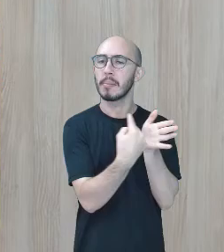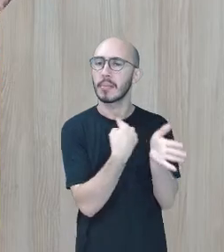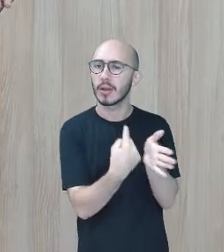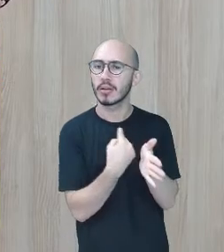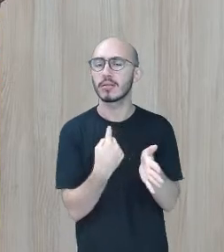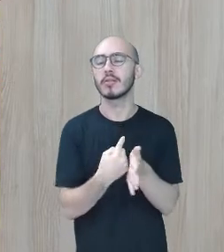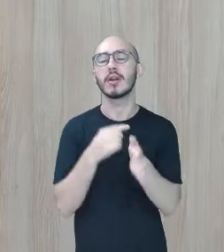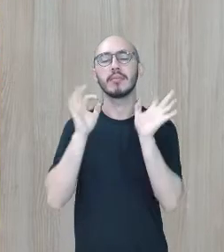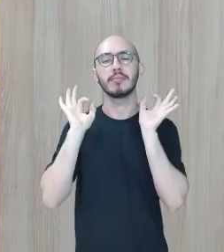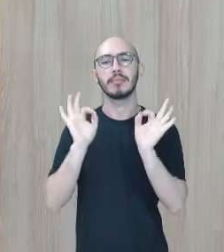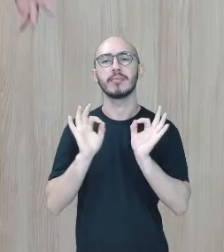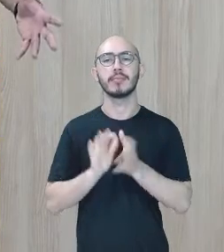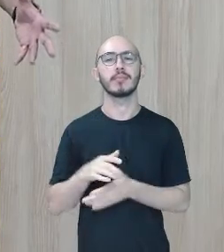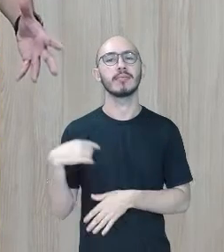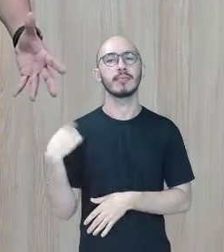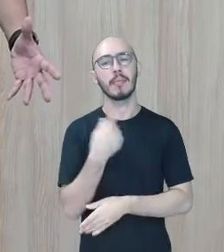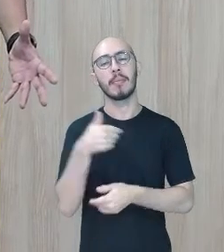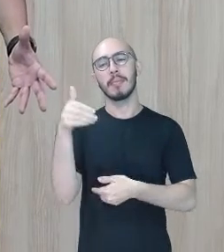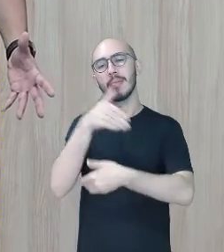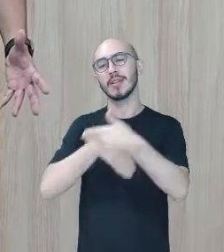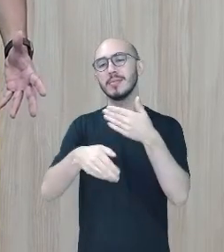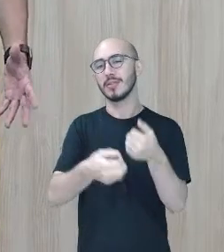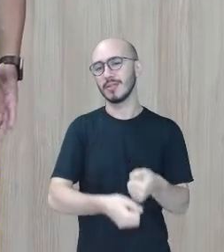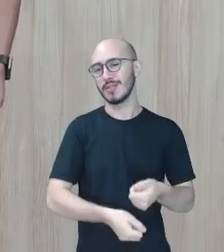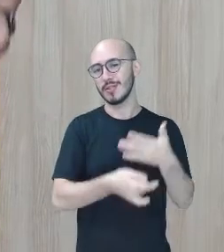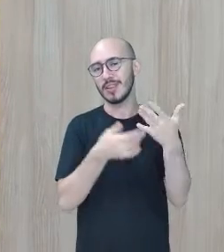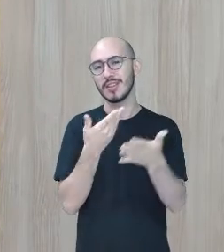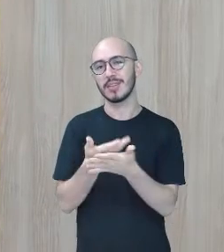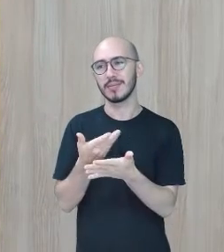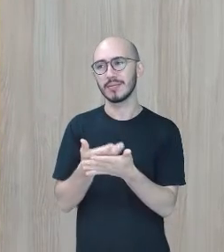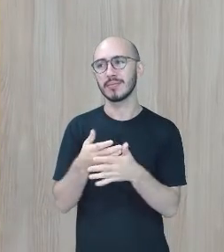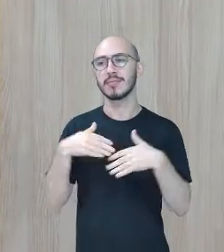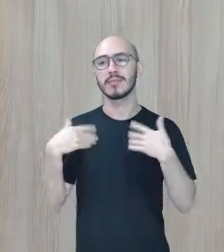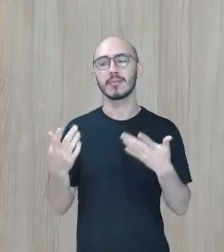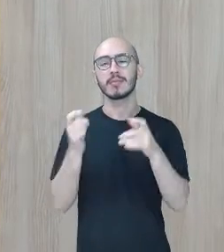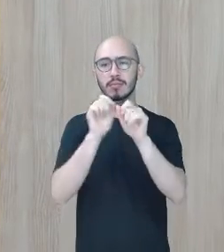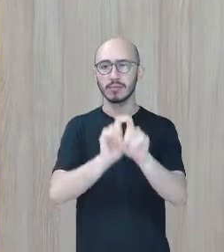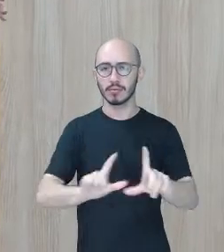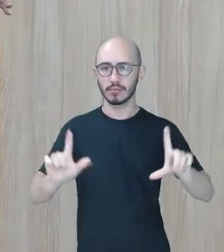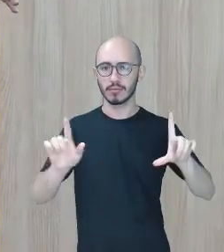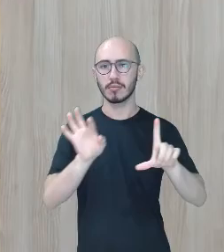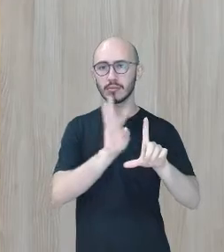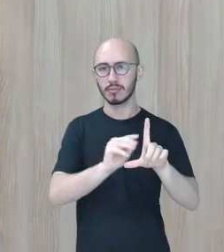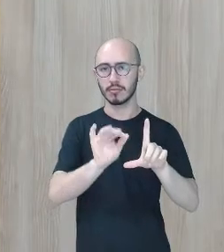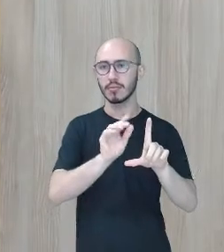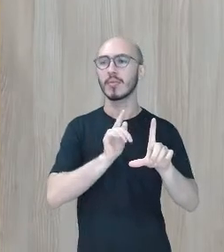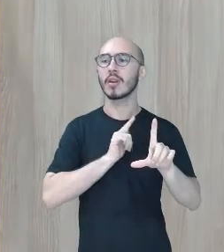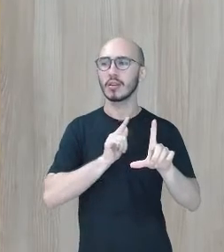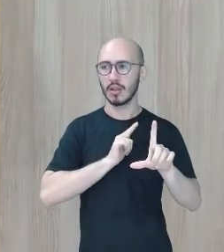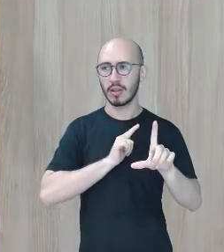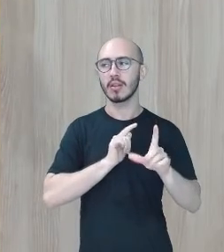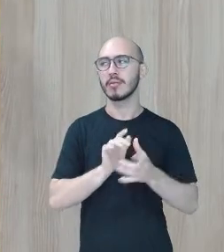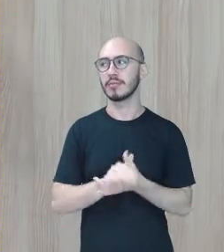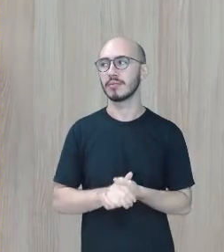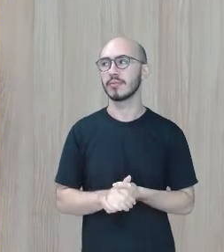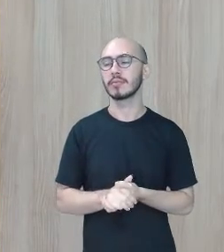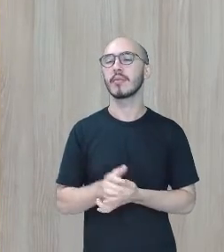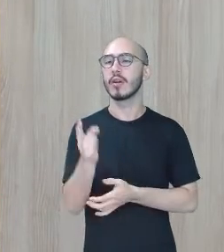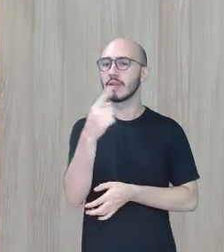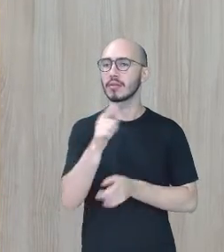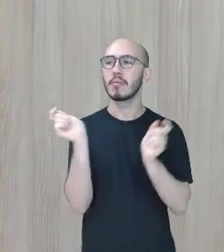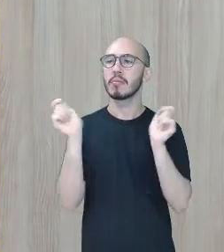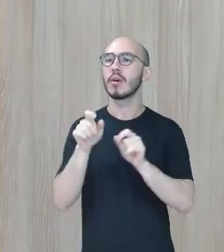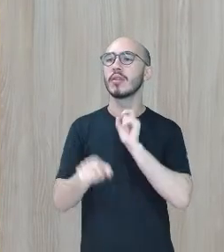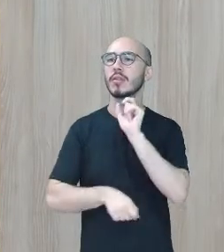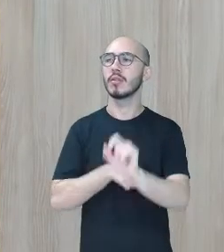tudo direitinho aqui, participando aqui do chat conosco, tá bom? Então vai aparecer aí 2 QR Codes na sua tela. Você vai colocar o